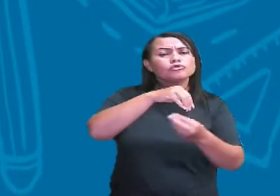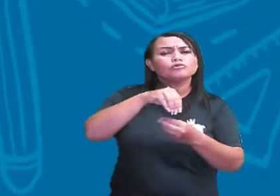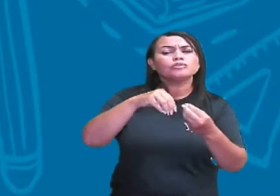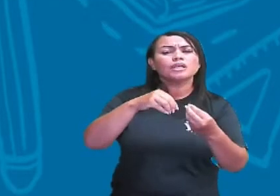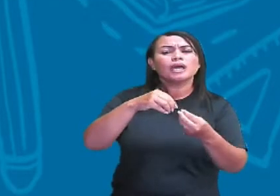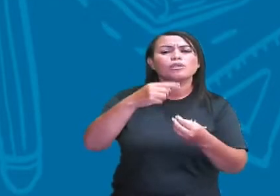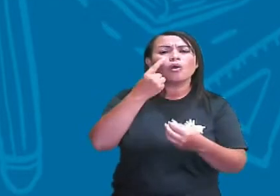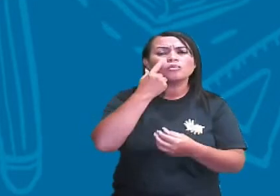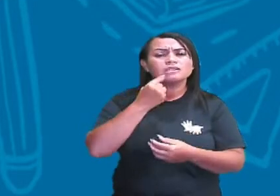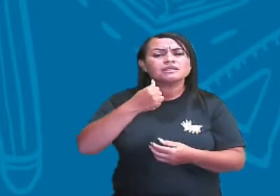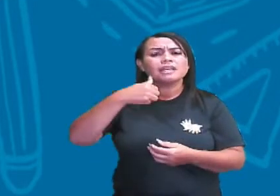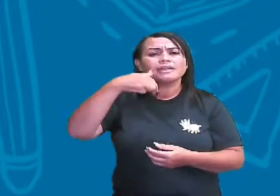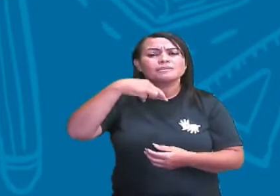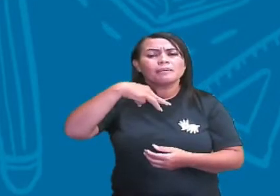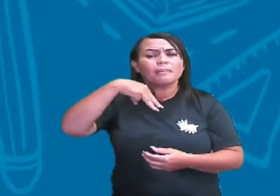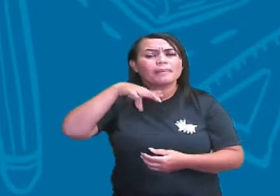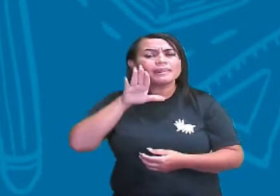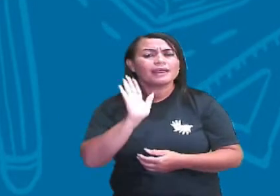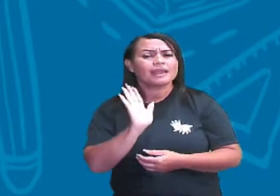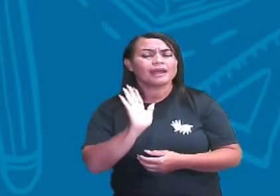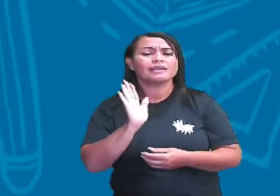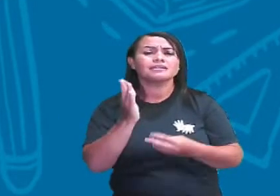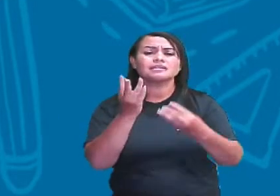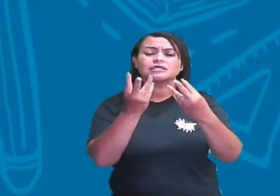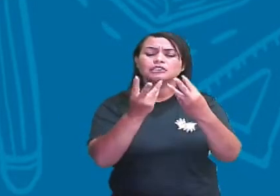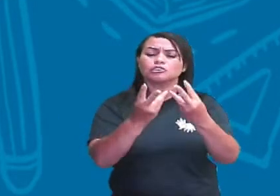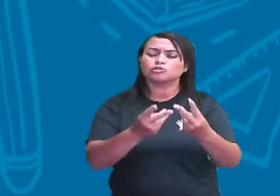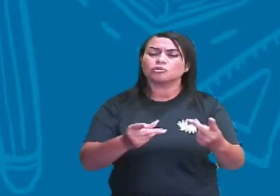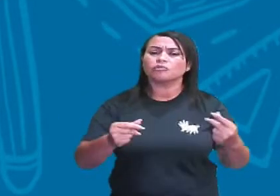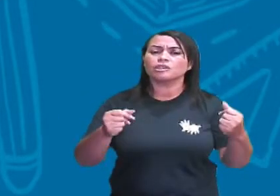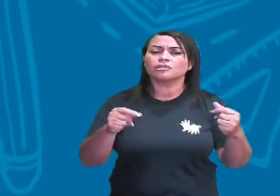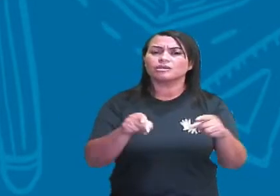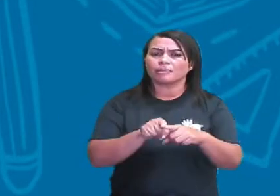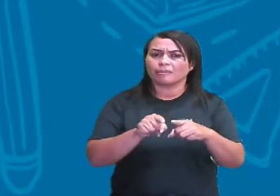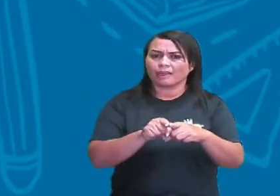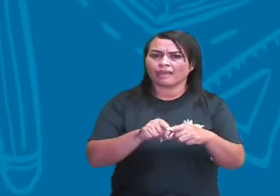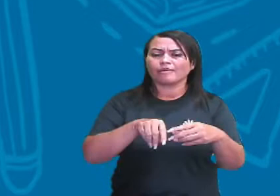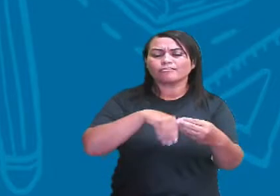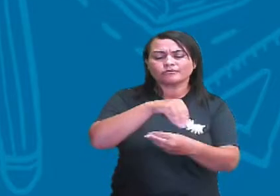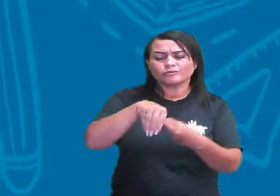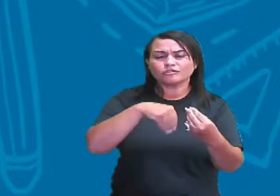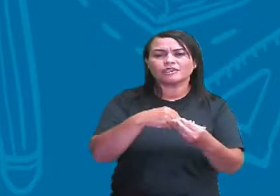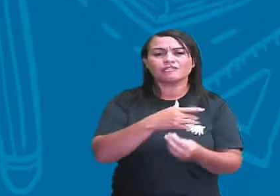dissolvidos, outras substâncias que a deixam mais saudável para nós.